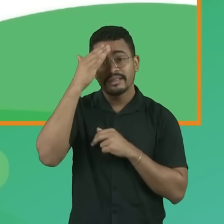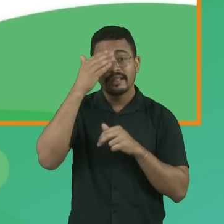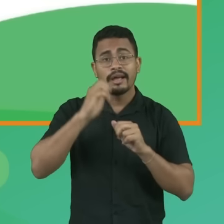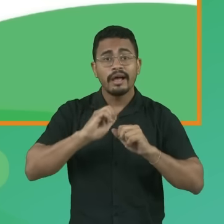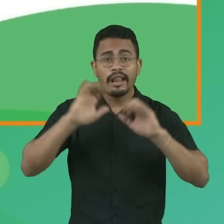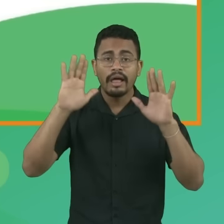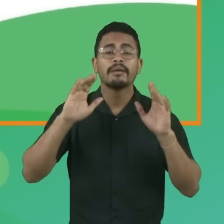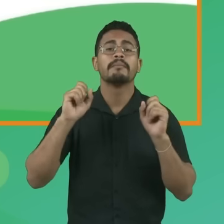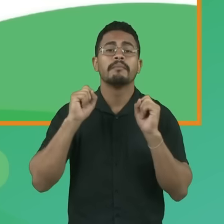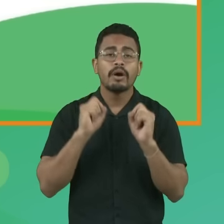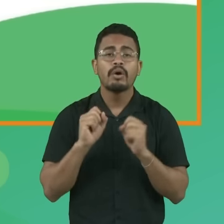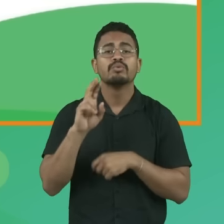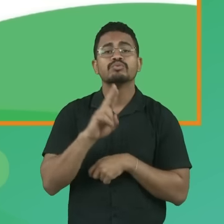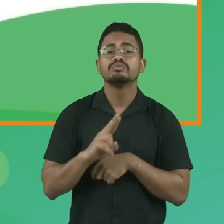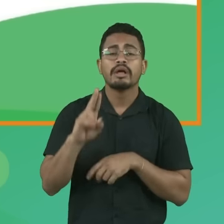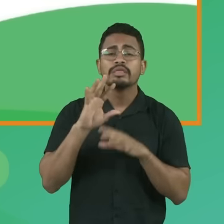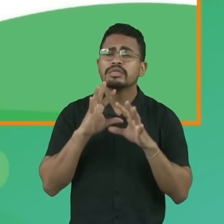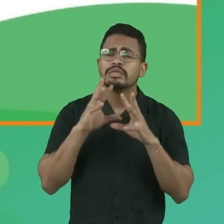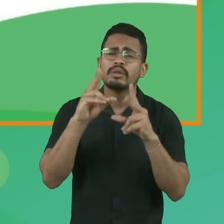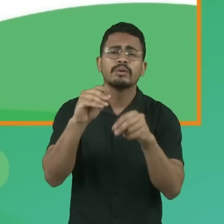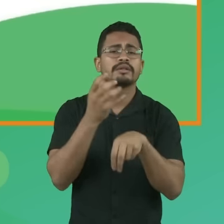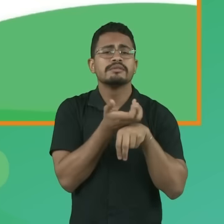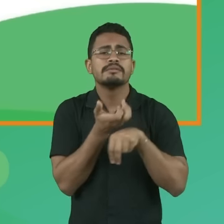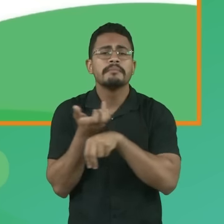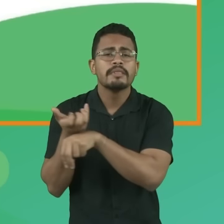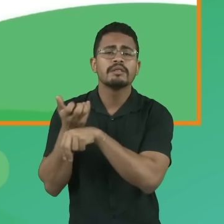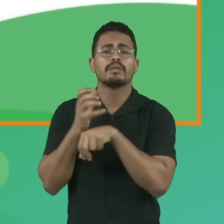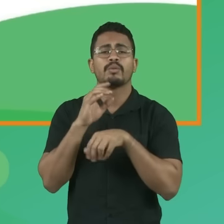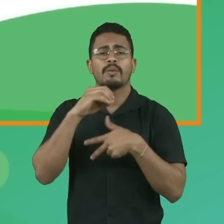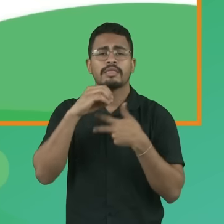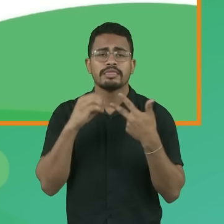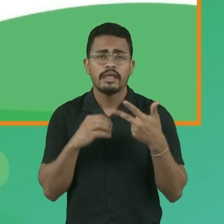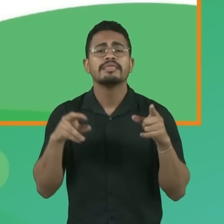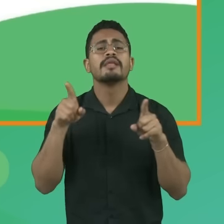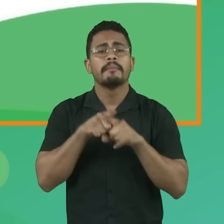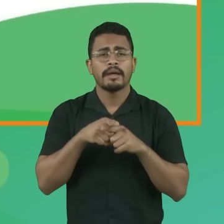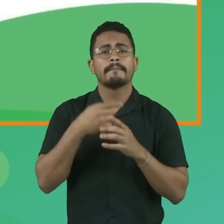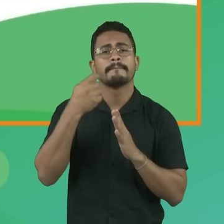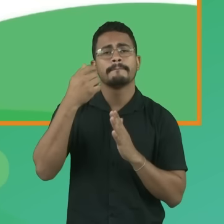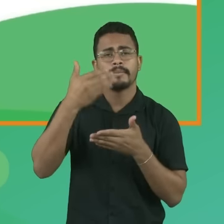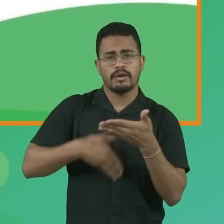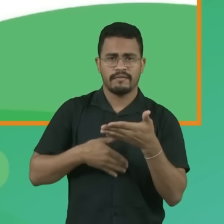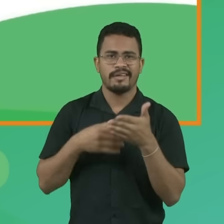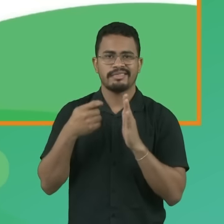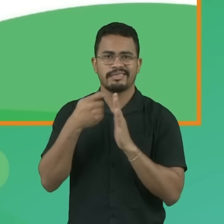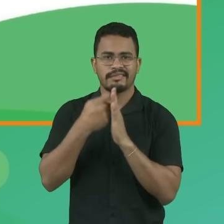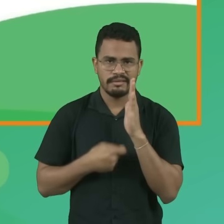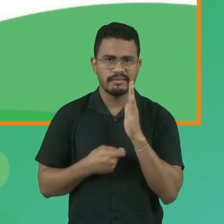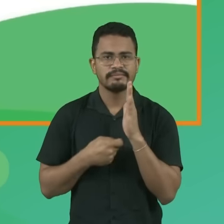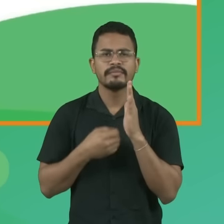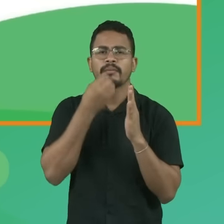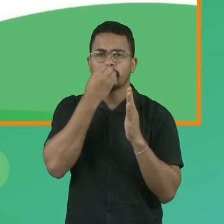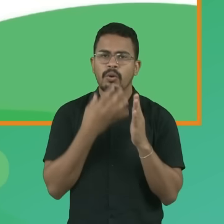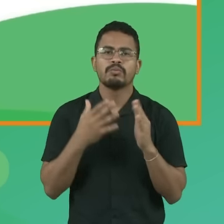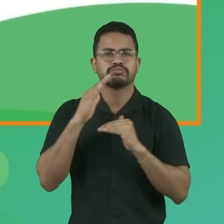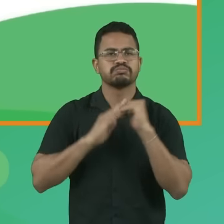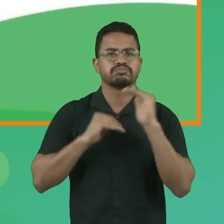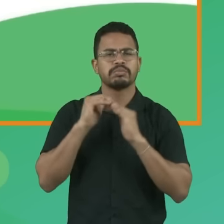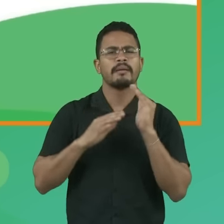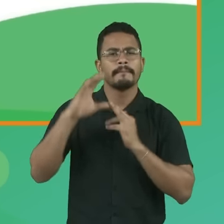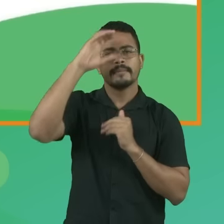as disciplinas do Enem e também para a prova de redação. Então quando você tem esse domínio,